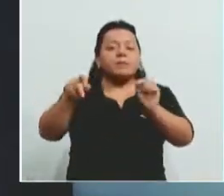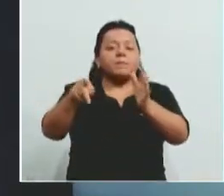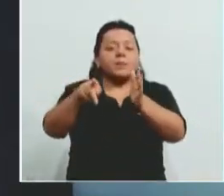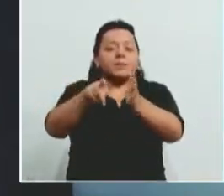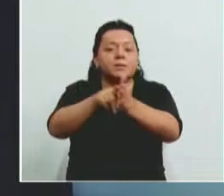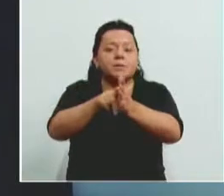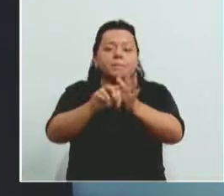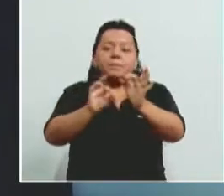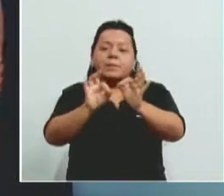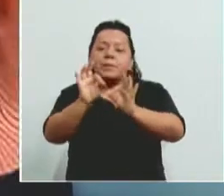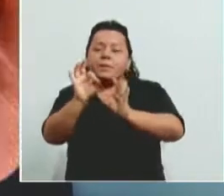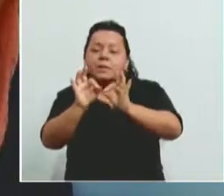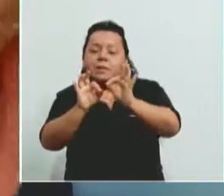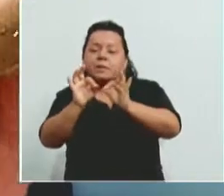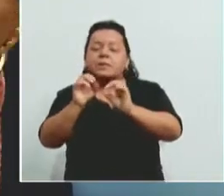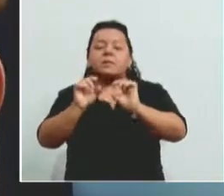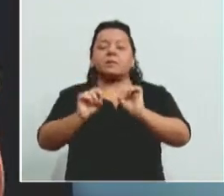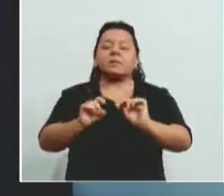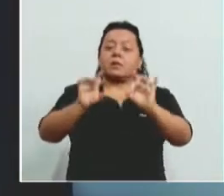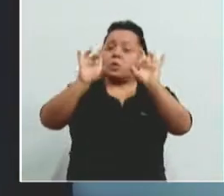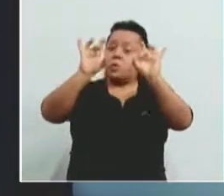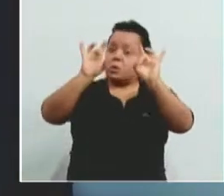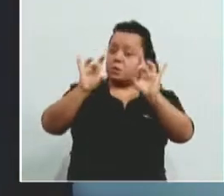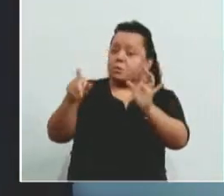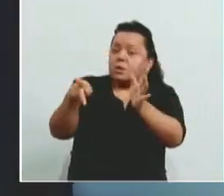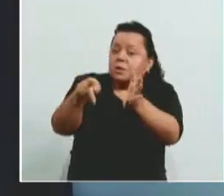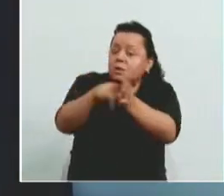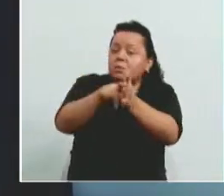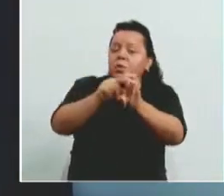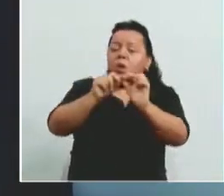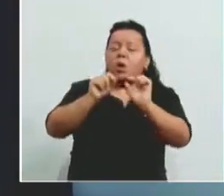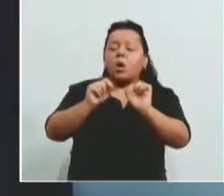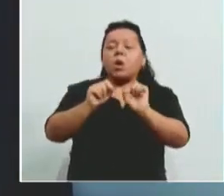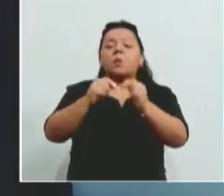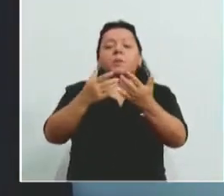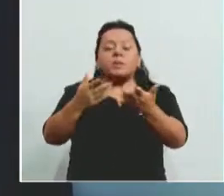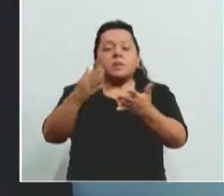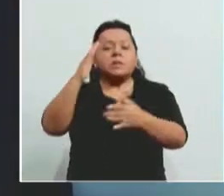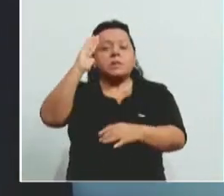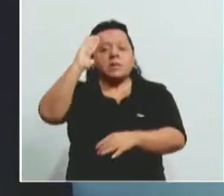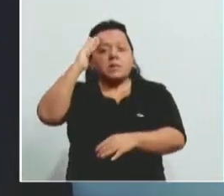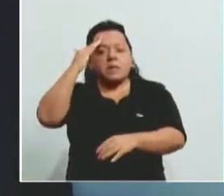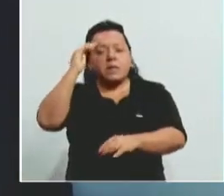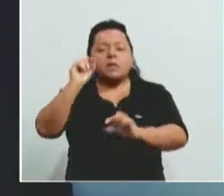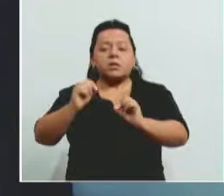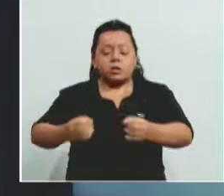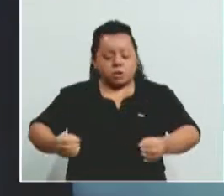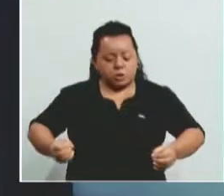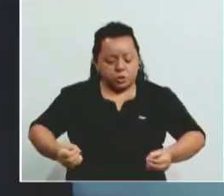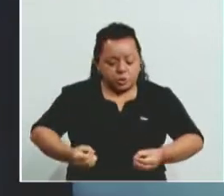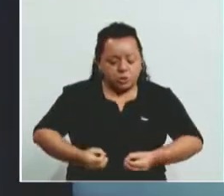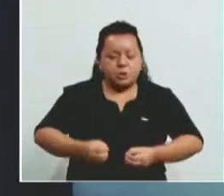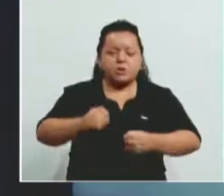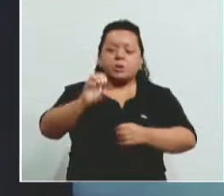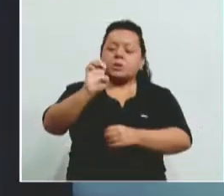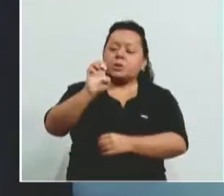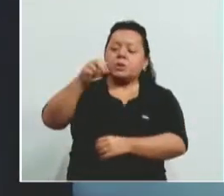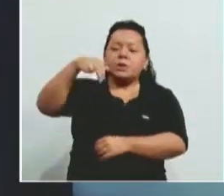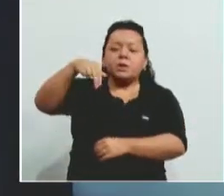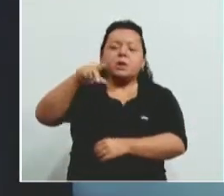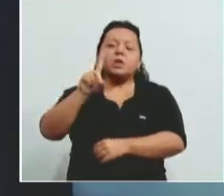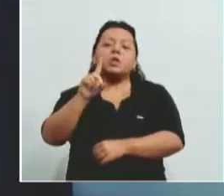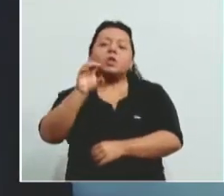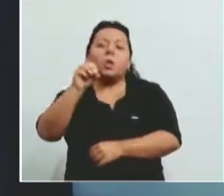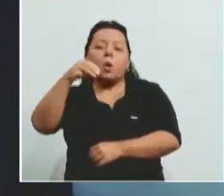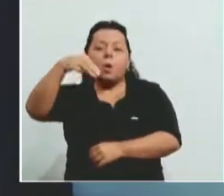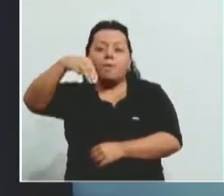que ser com um especialista de ultrassonografia que entende de endometriose, porque ele vai procurar, ele tem olho clínico para achar os focos de endometriose.